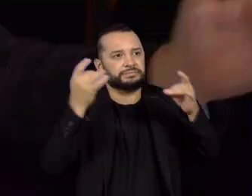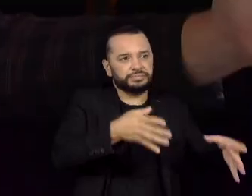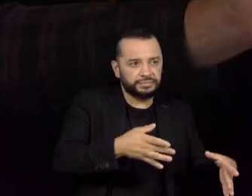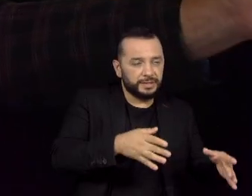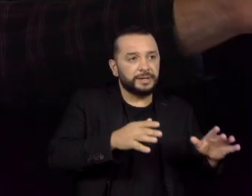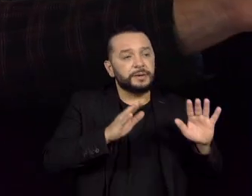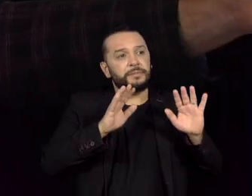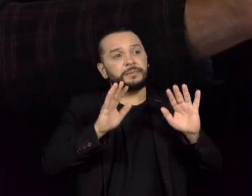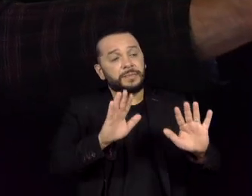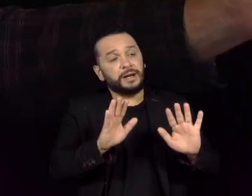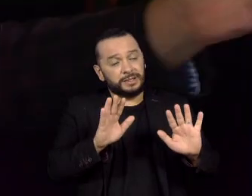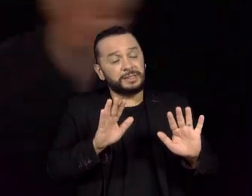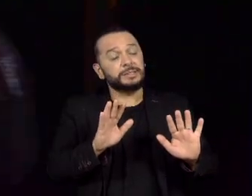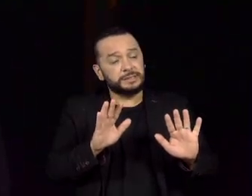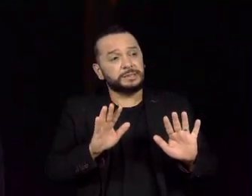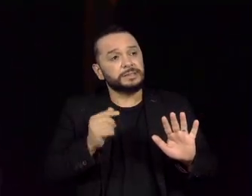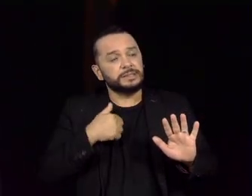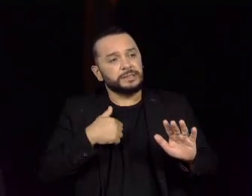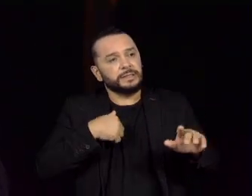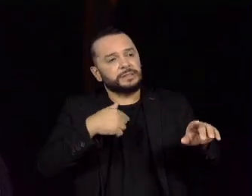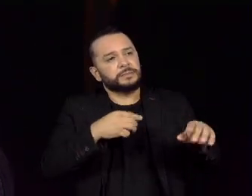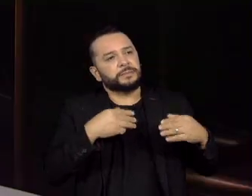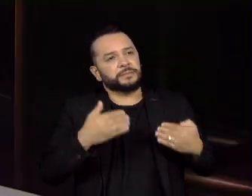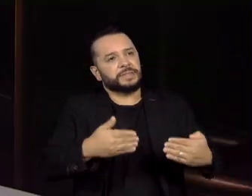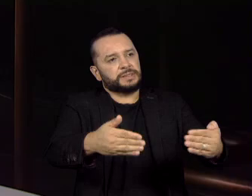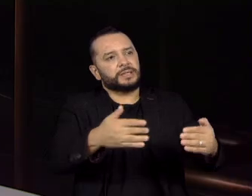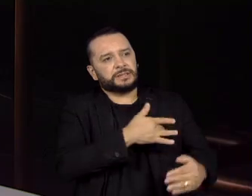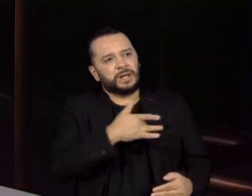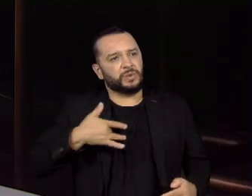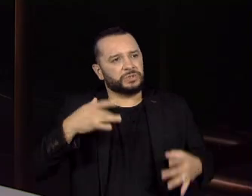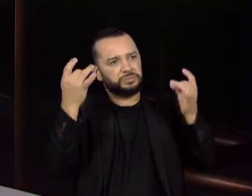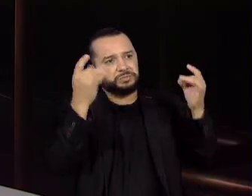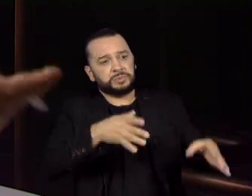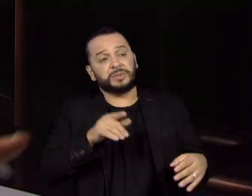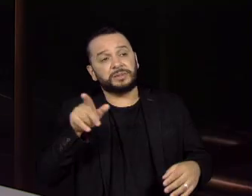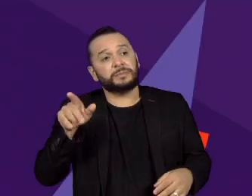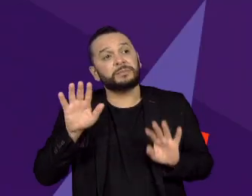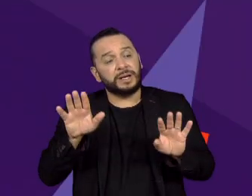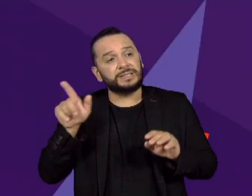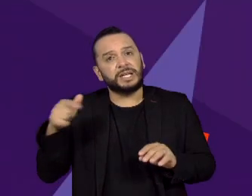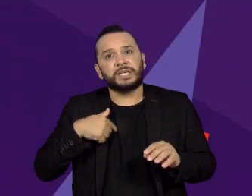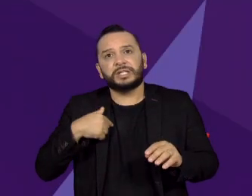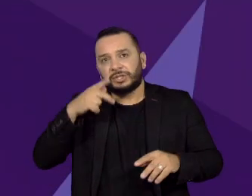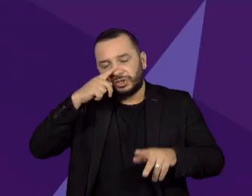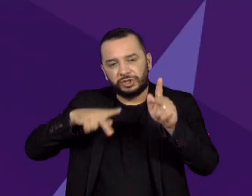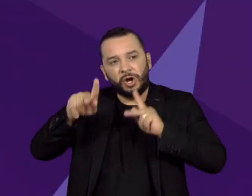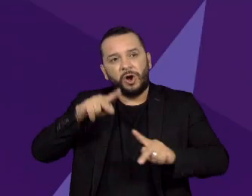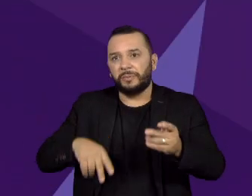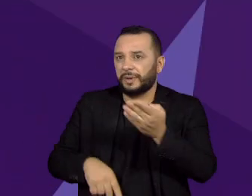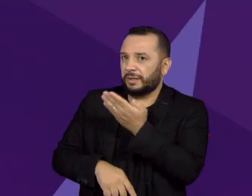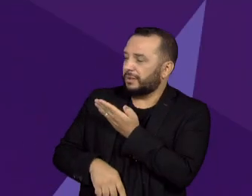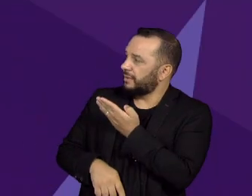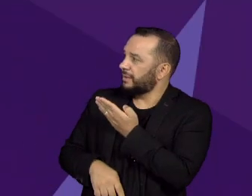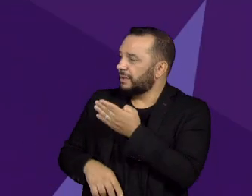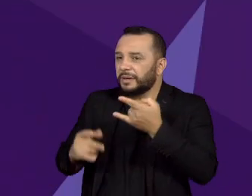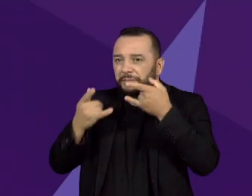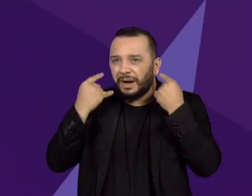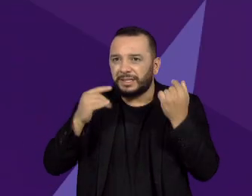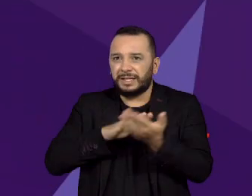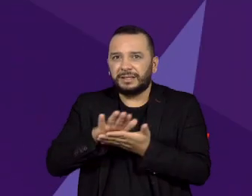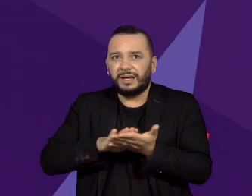estava num shopping em Manaus sem máscara. E ainda ironizou a pessoa que veio falar com